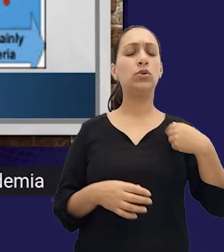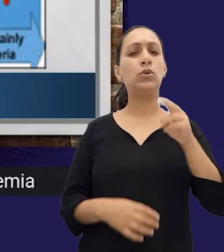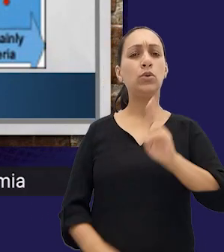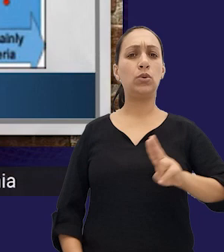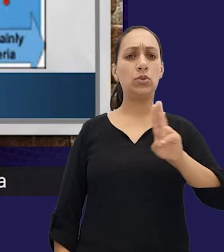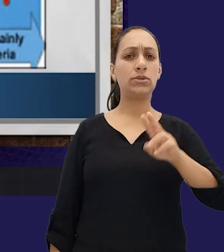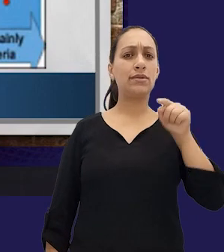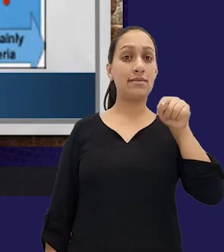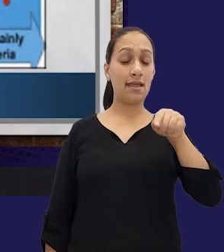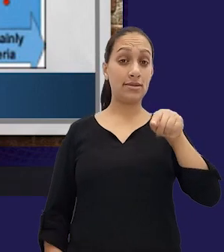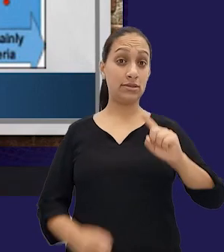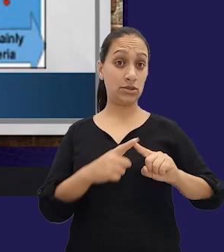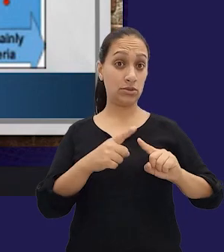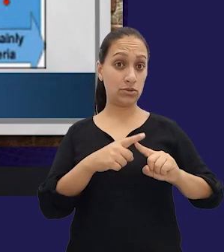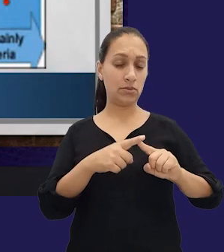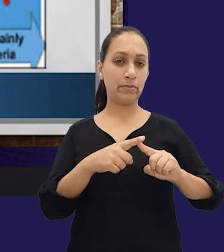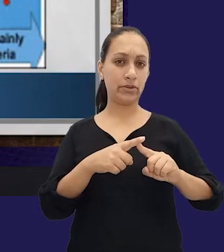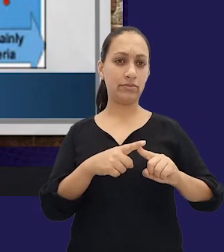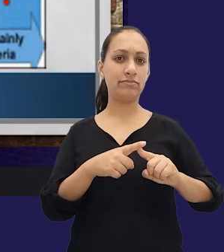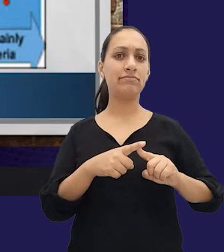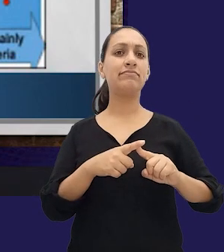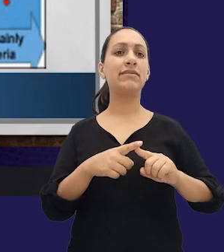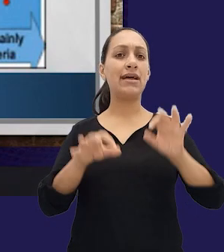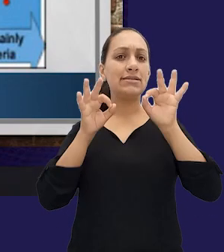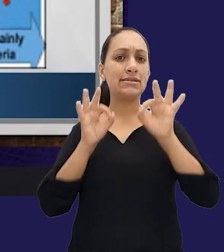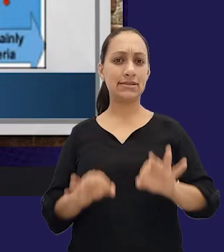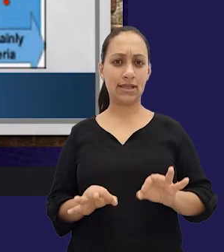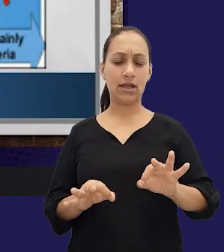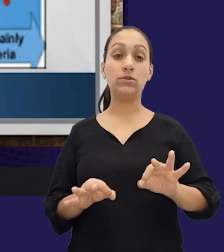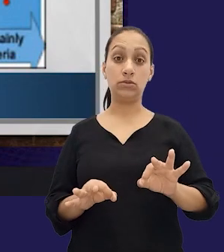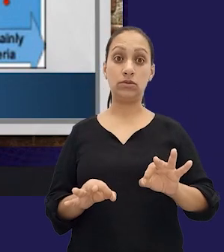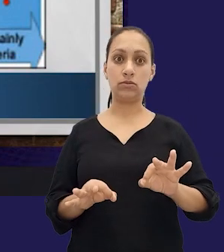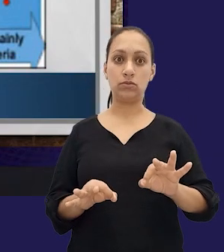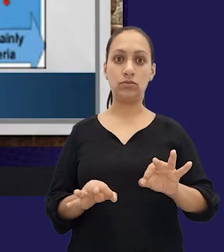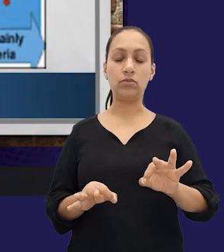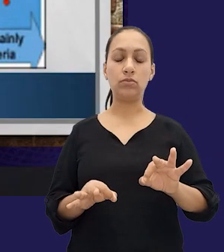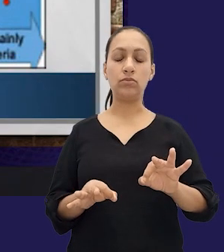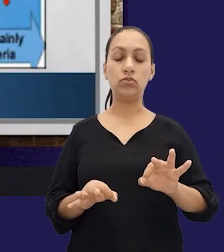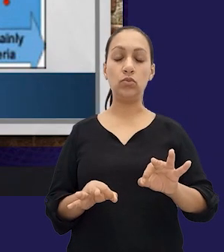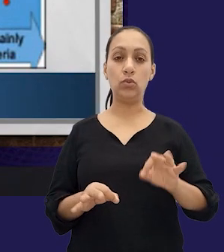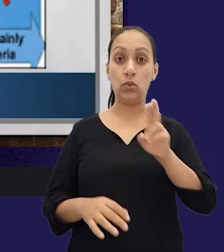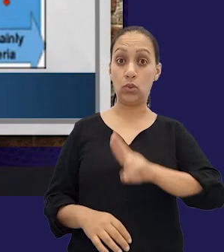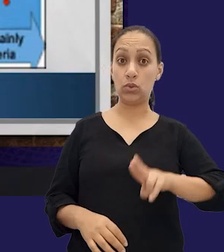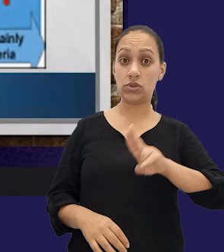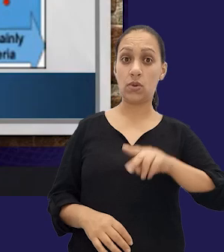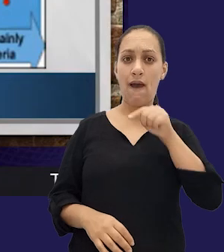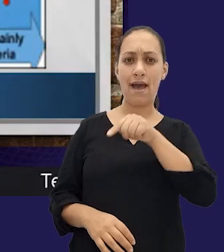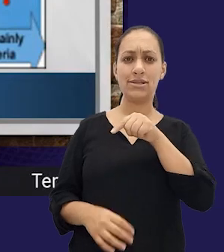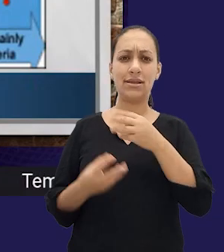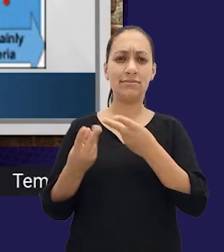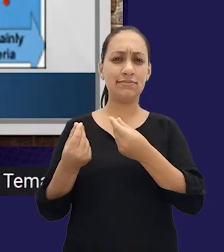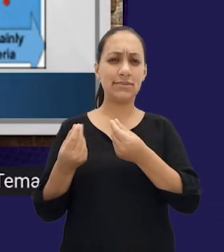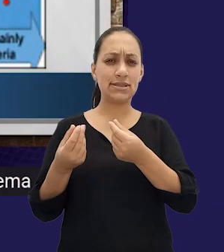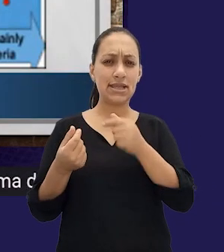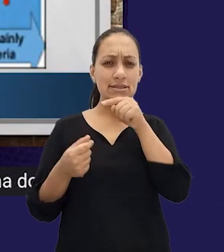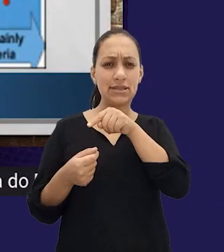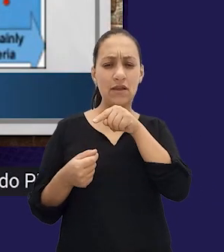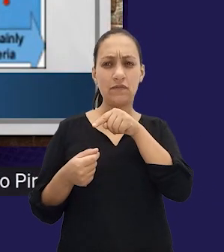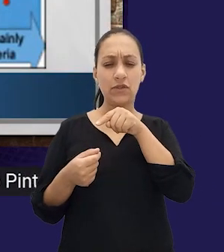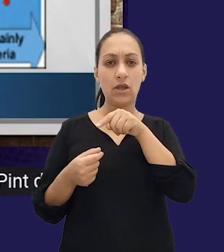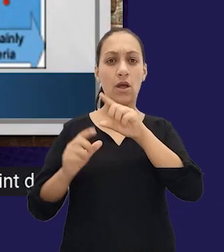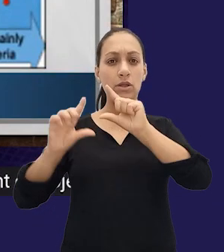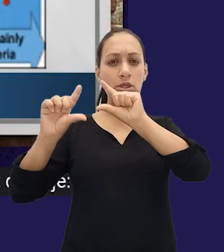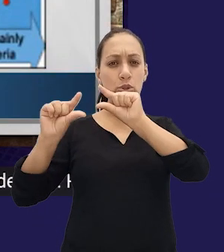antimicrobiana, na posologia correta, nas condições corretas de uso, essa população sensível, ela vai ser reduzida